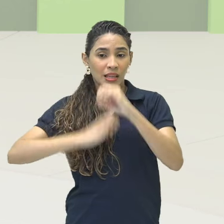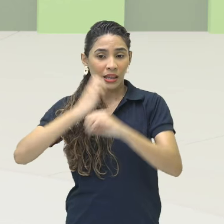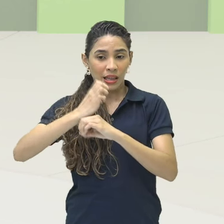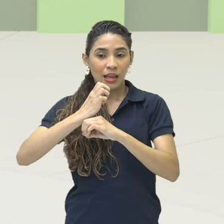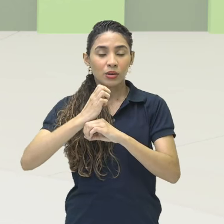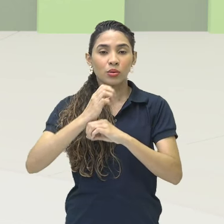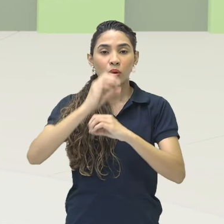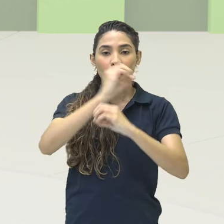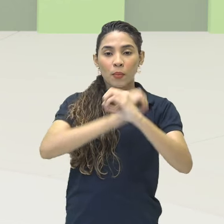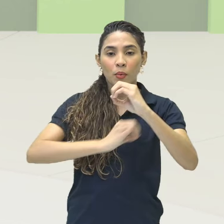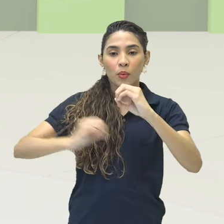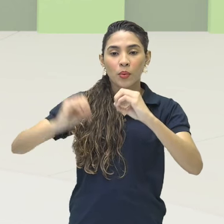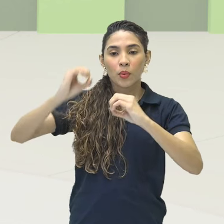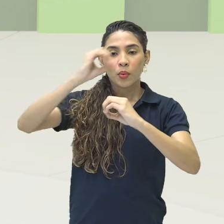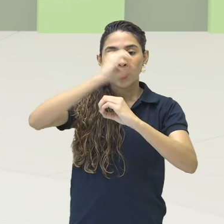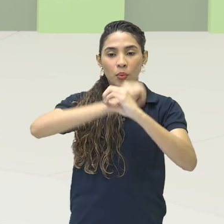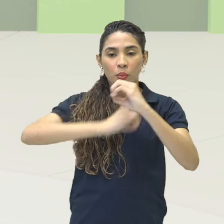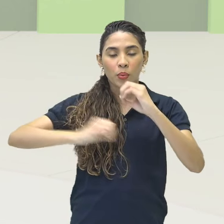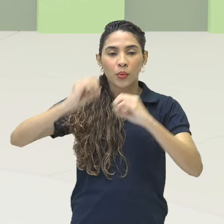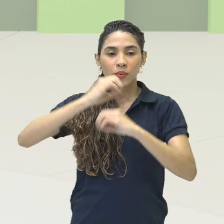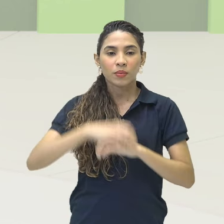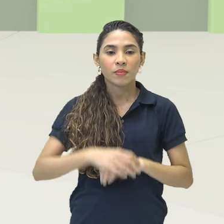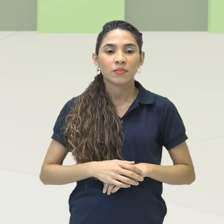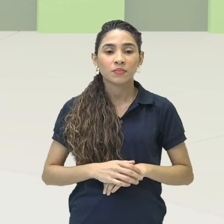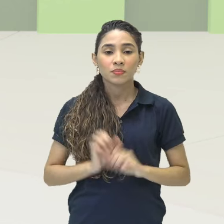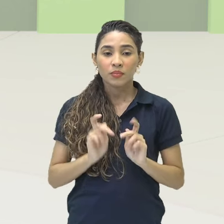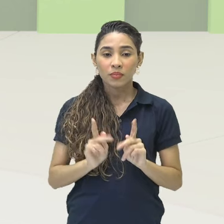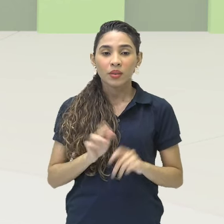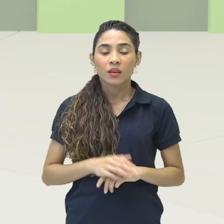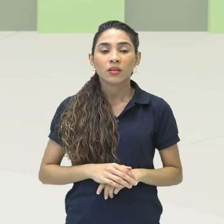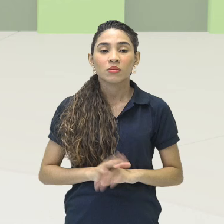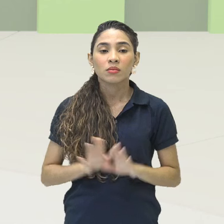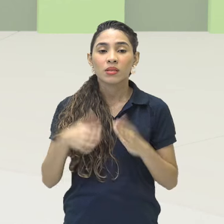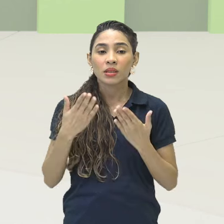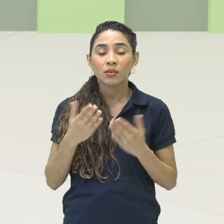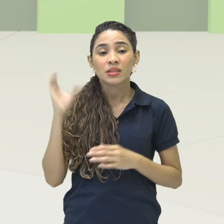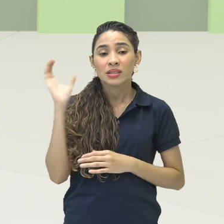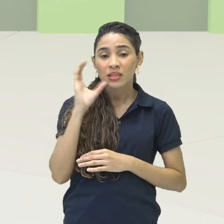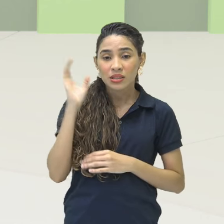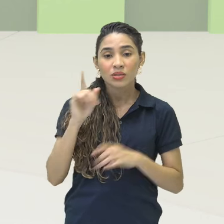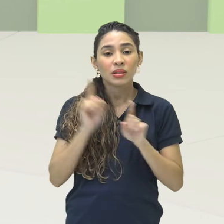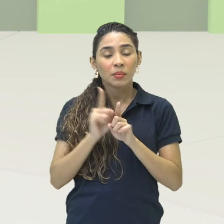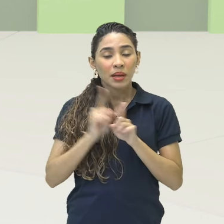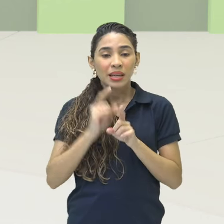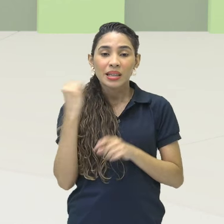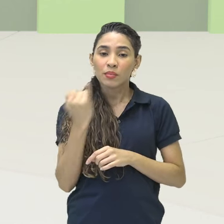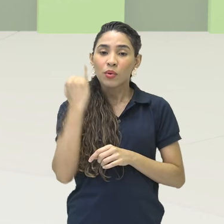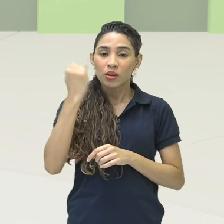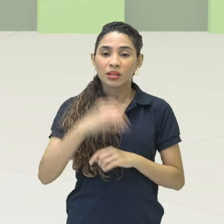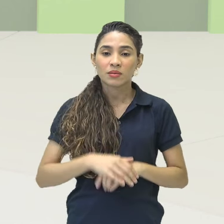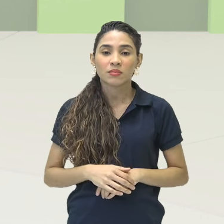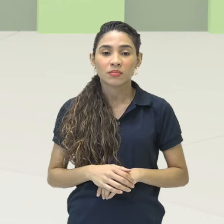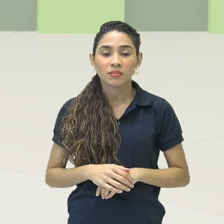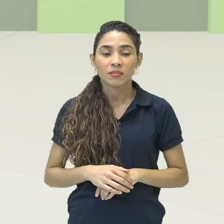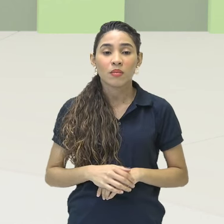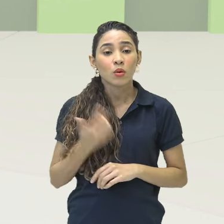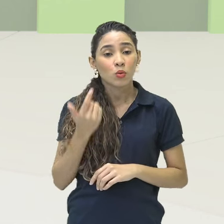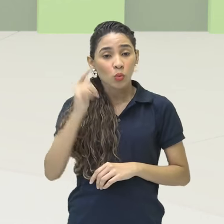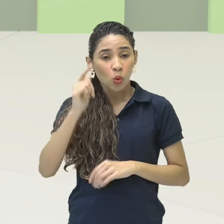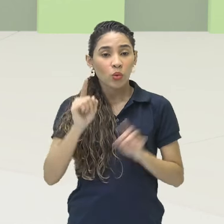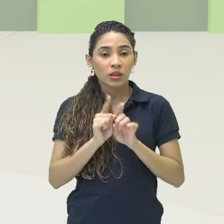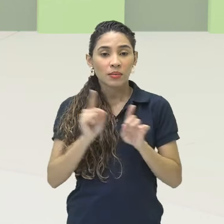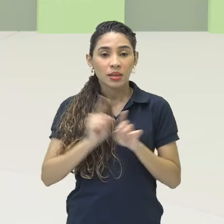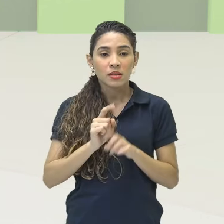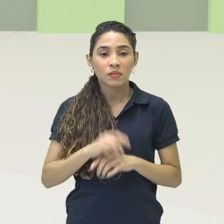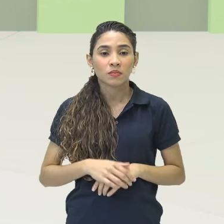aí girando em órbitas estacionárias. Correto? Então, esse cientista também foi bastante importante aqui para a gente. E um outro, aqui